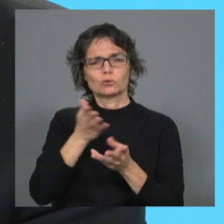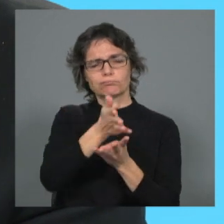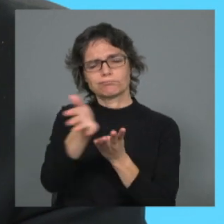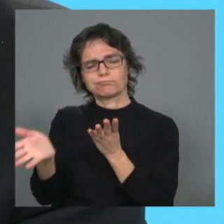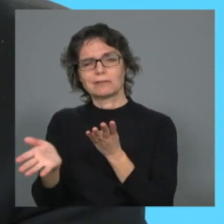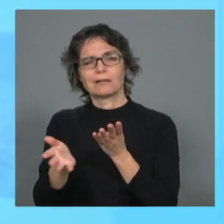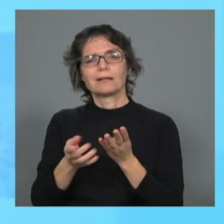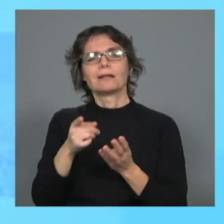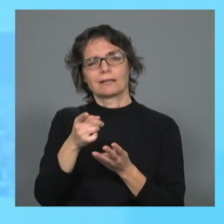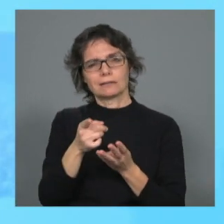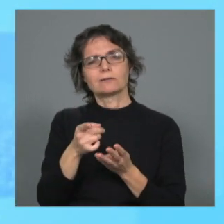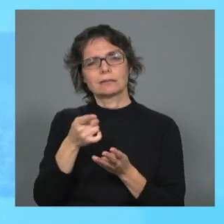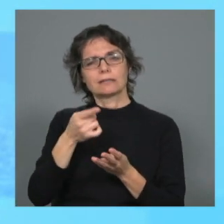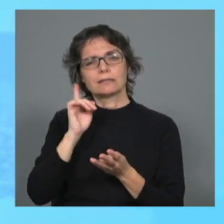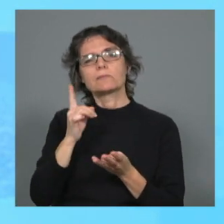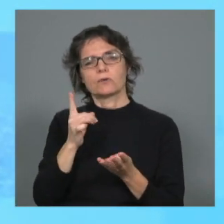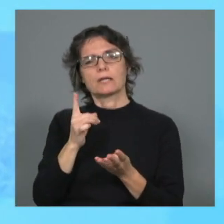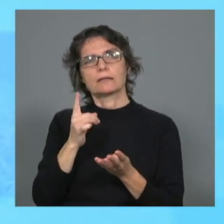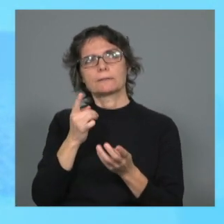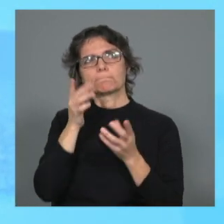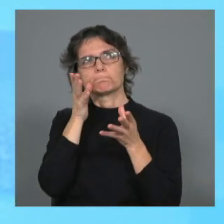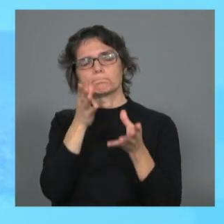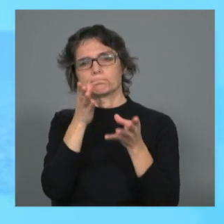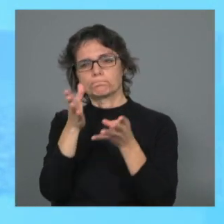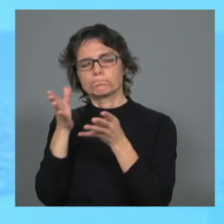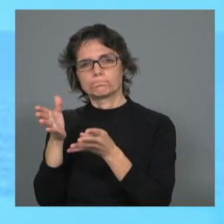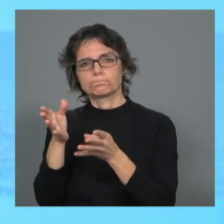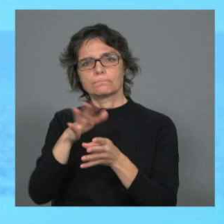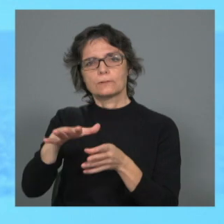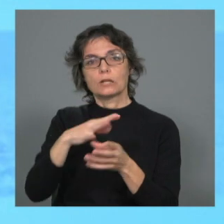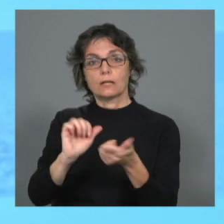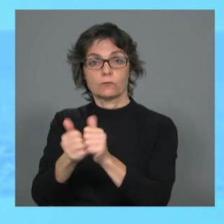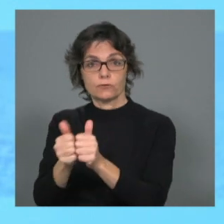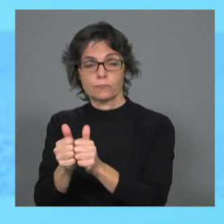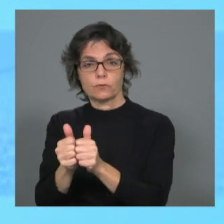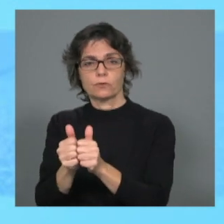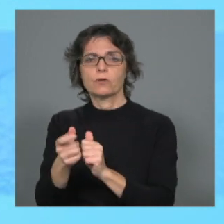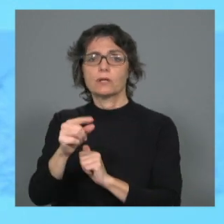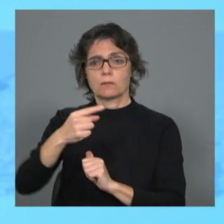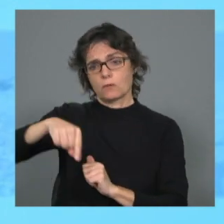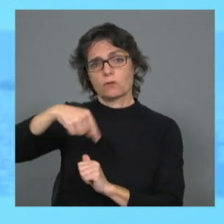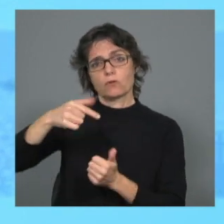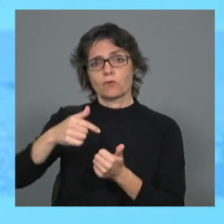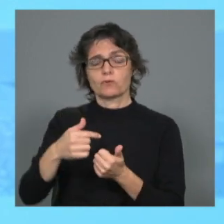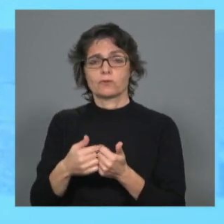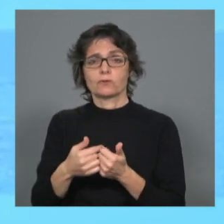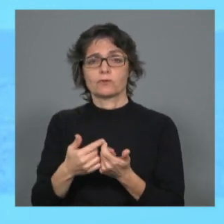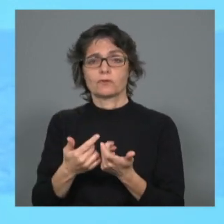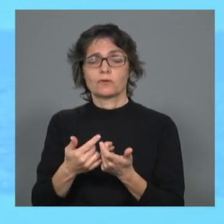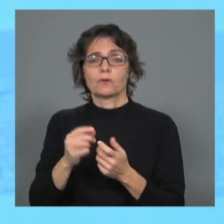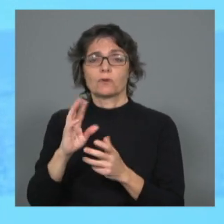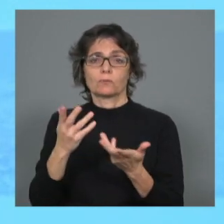que devem estar muito presentes realmente quando na área desportiva e para nós que não somos atletas profissionais, sempre